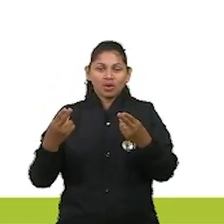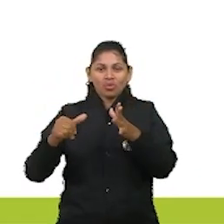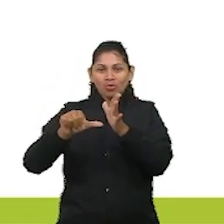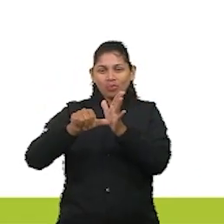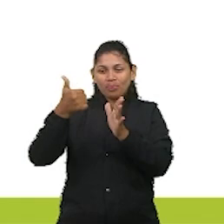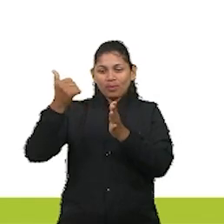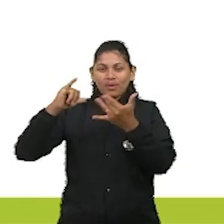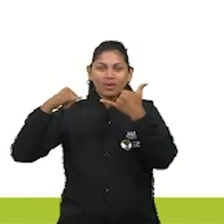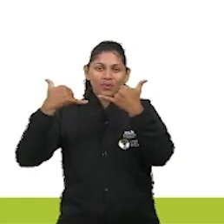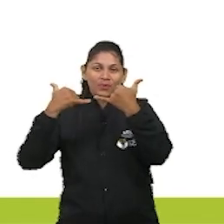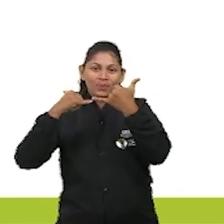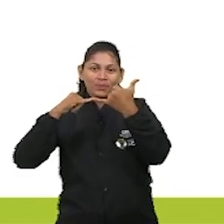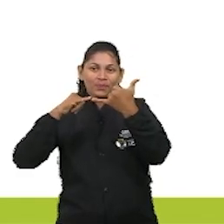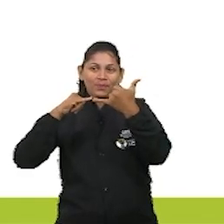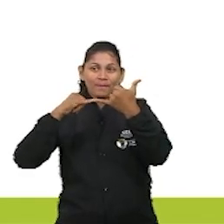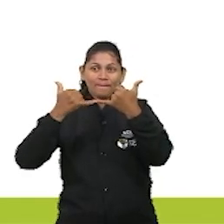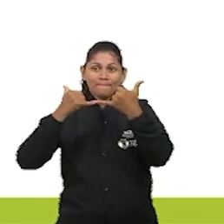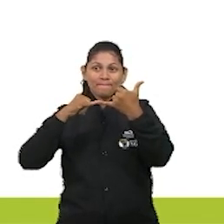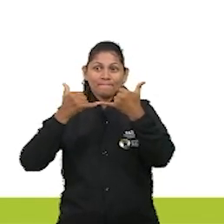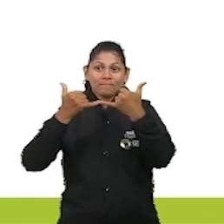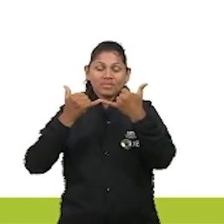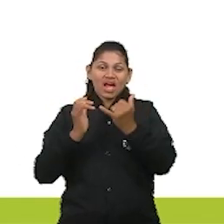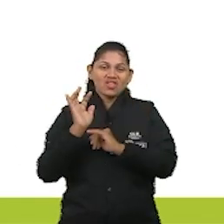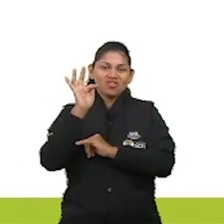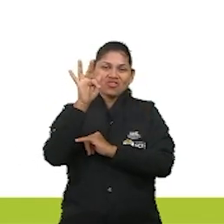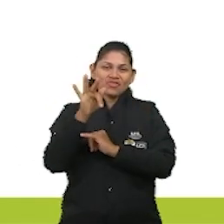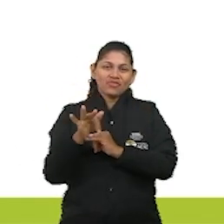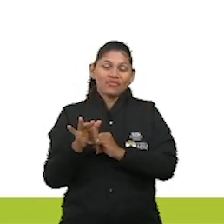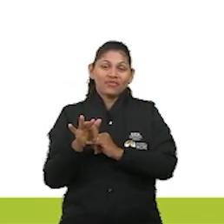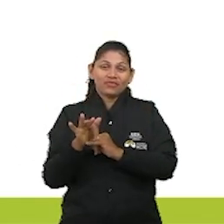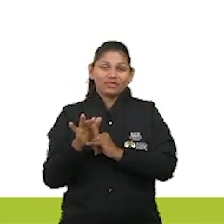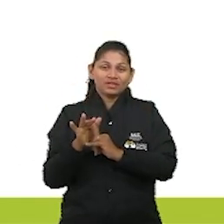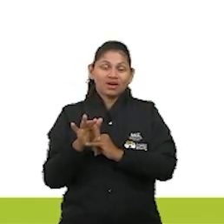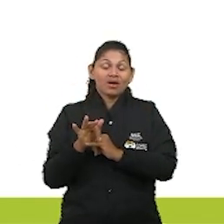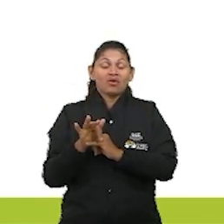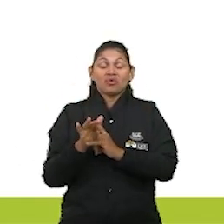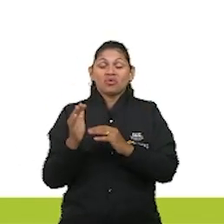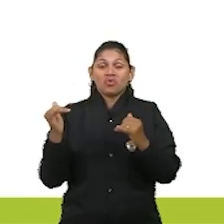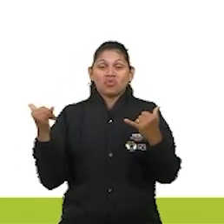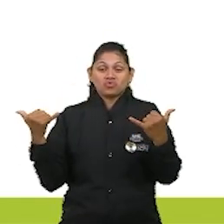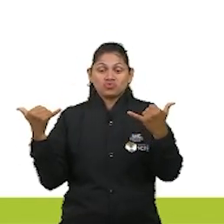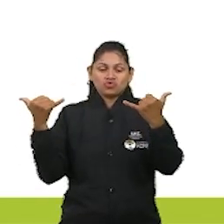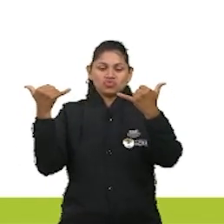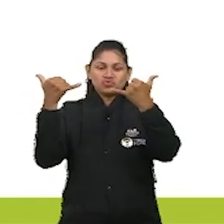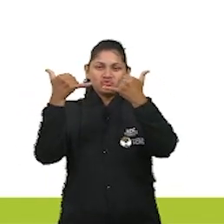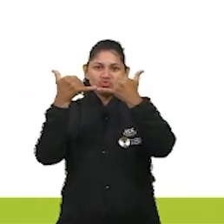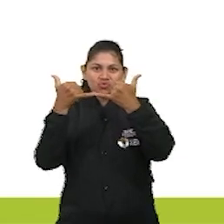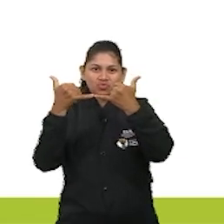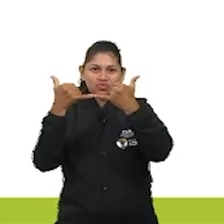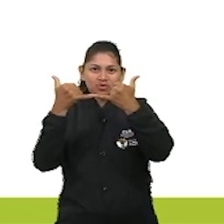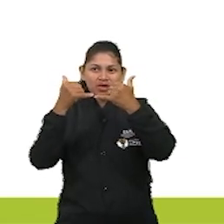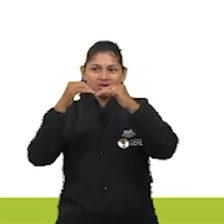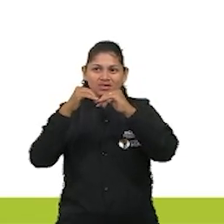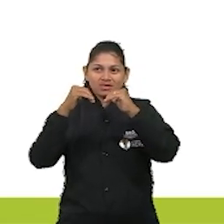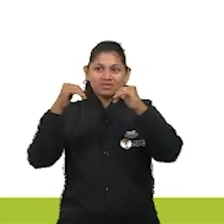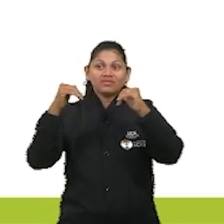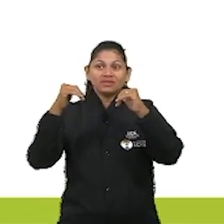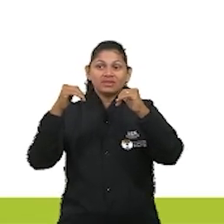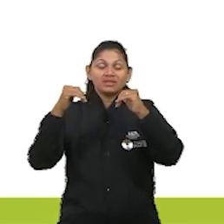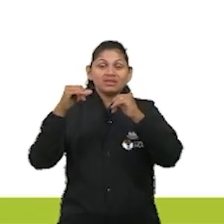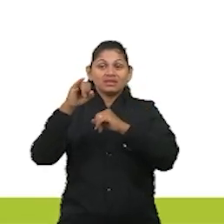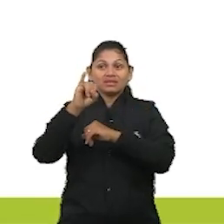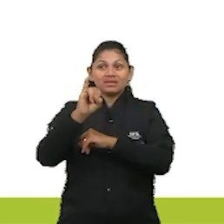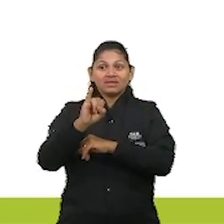eles se juntam e formam quem? O meu IB. Então, já tem uma primeira igualdade aí. IC igual a